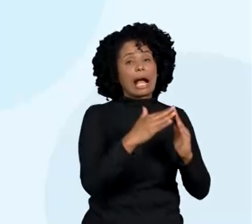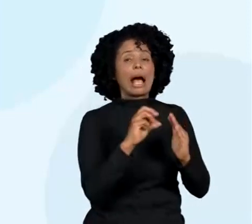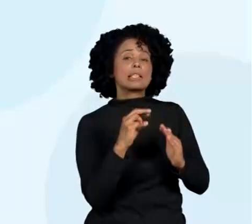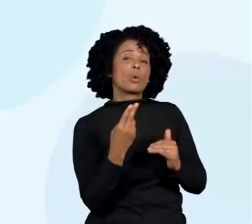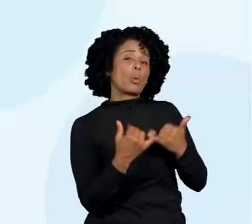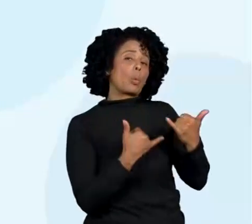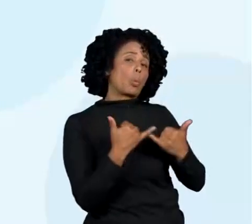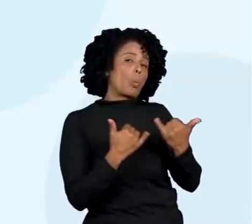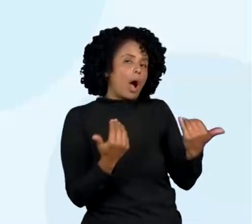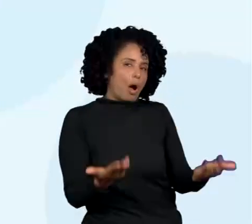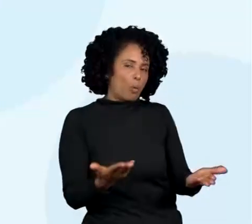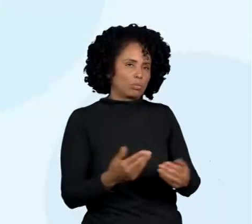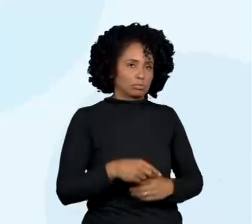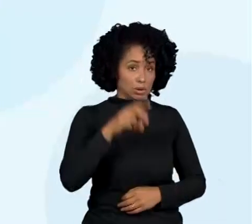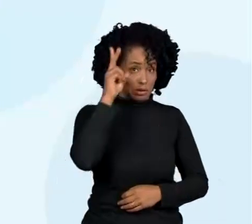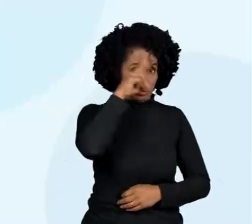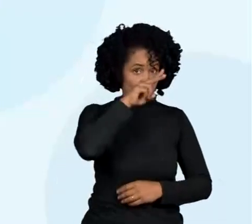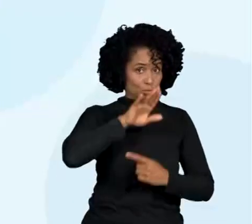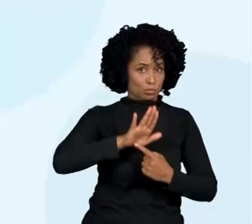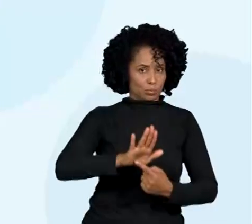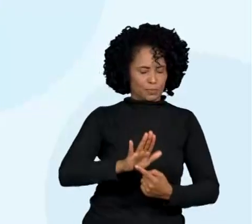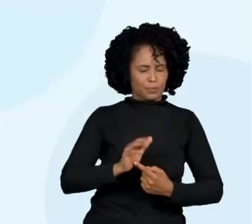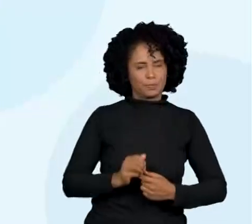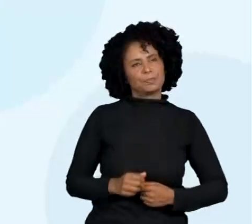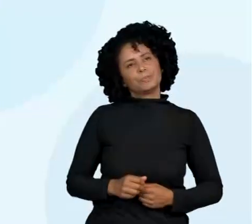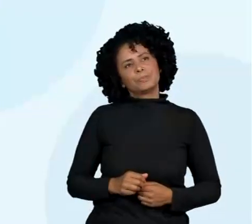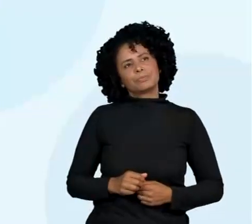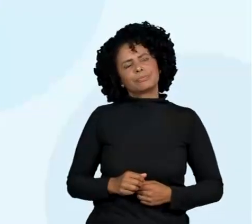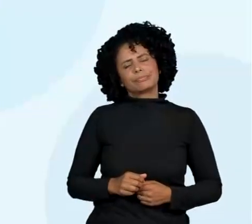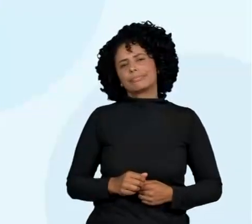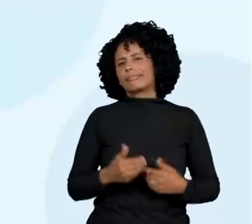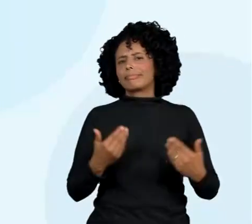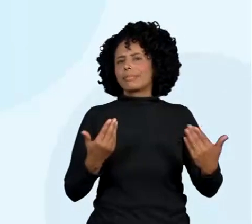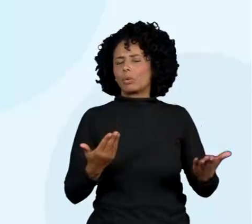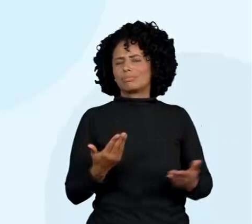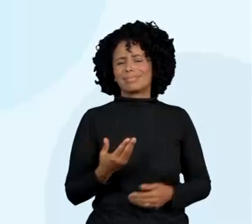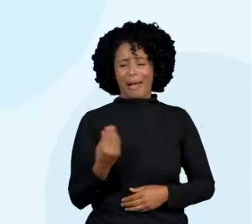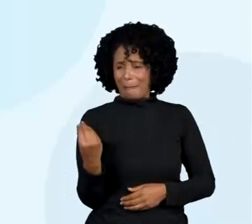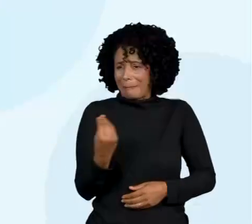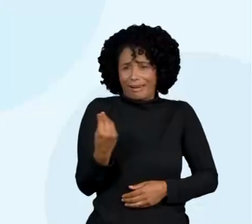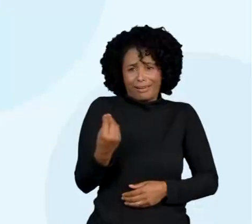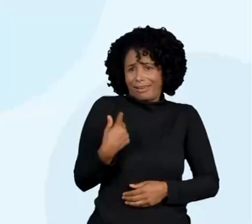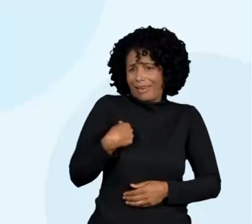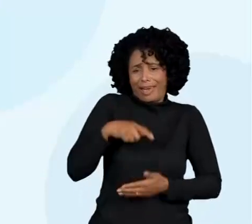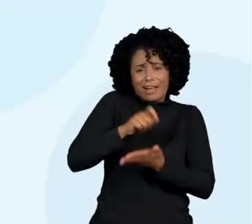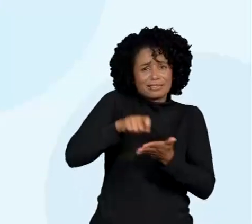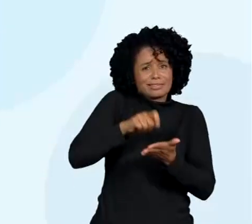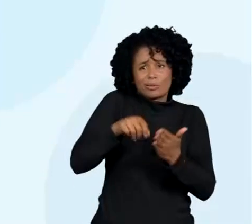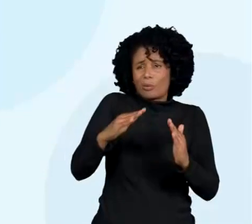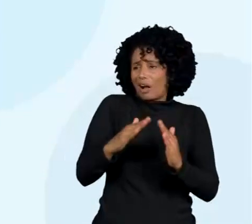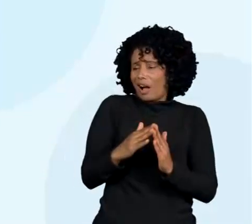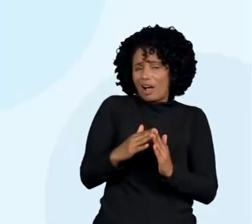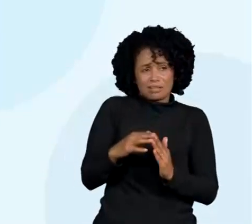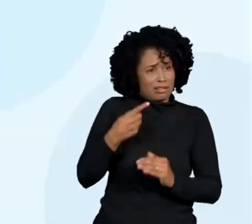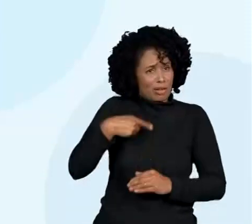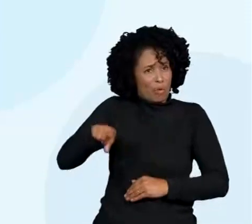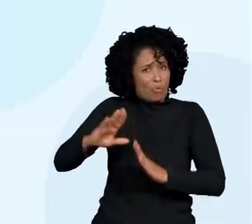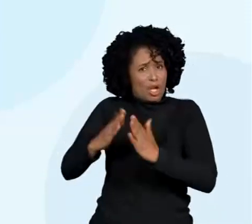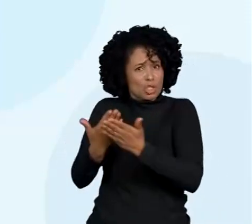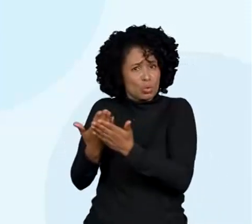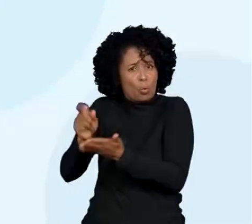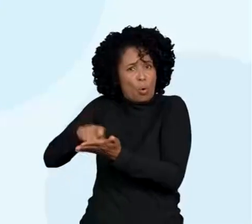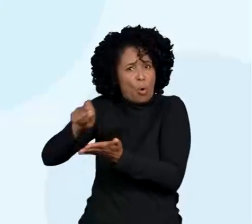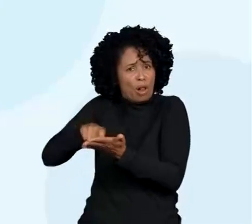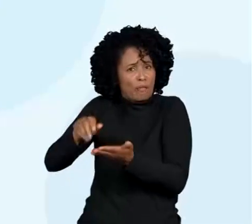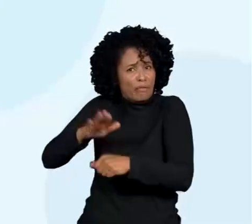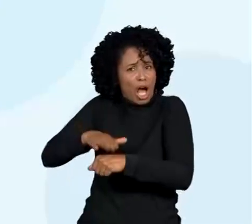E aí nós temos a história. Para que fazer lição de casa se eu faço na escola? O garoto pergunta.